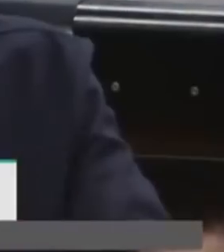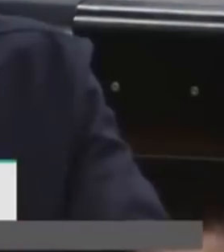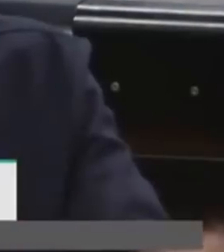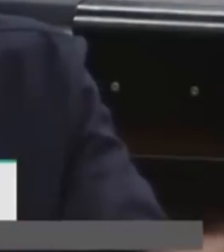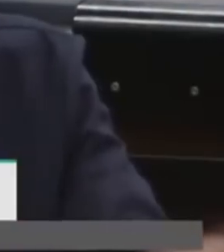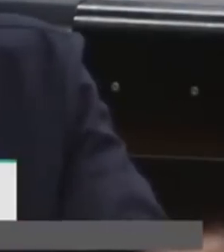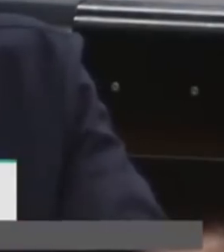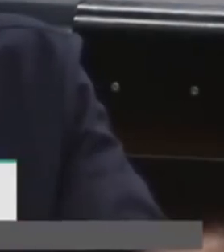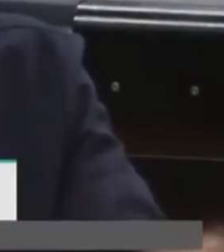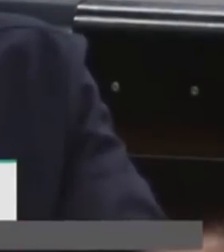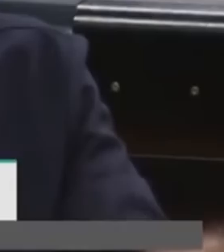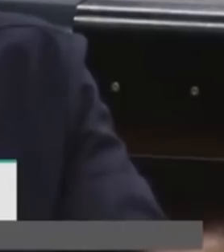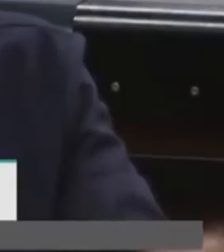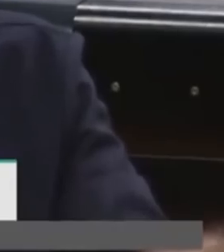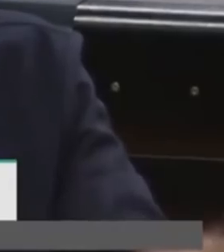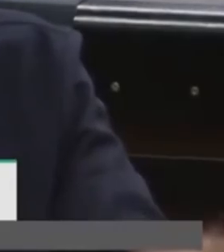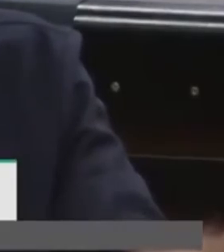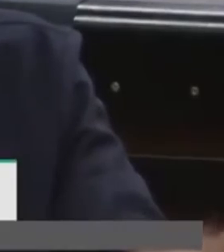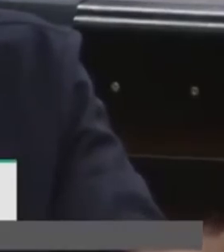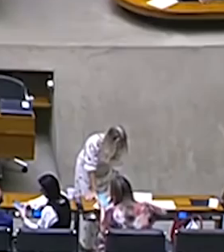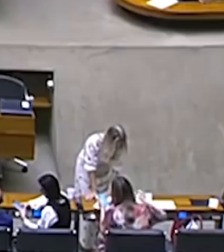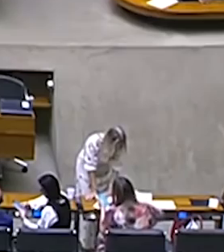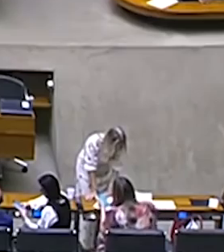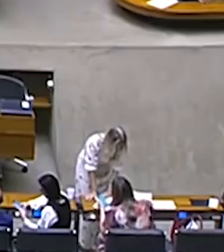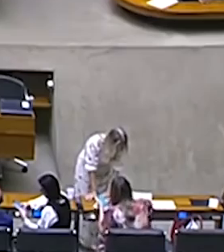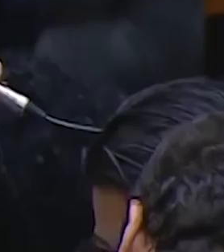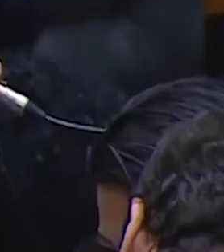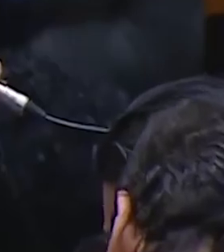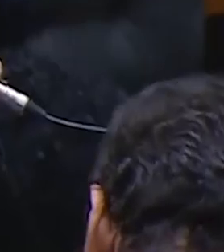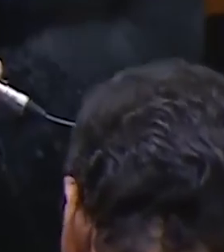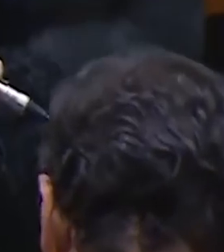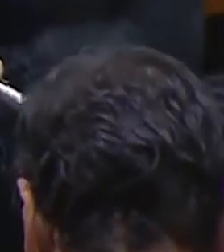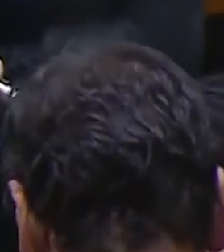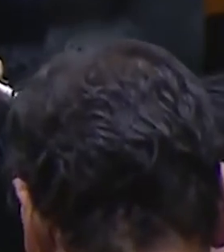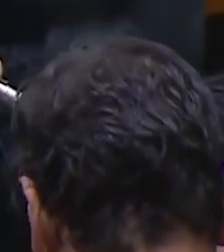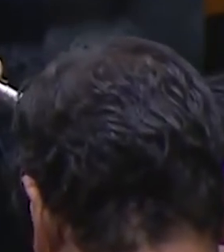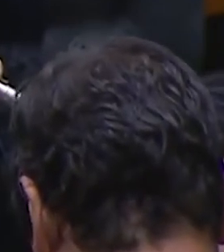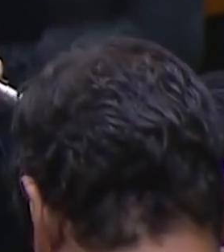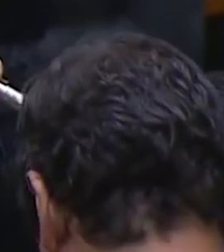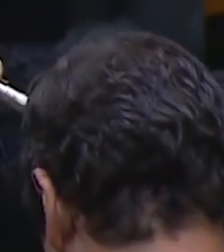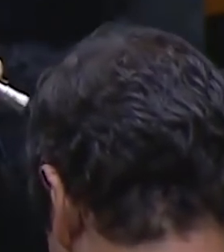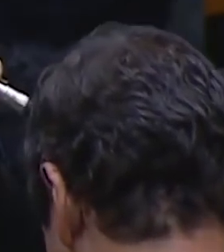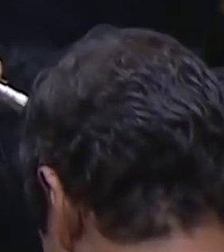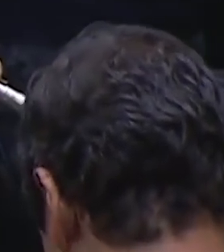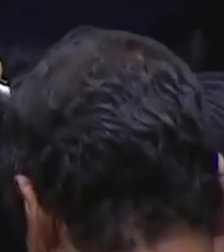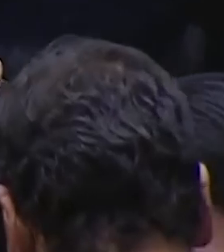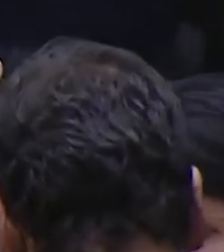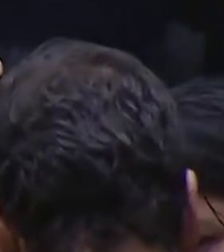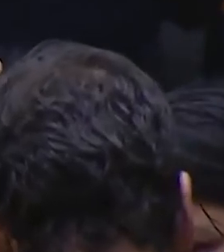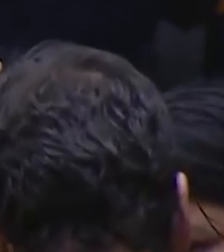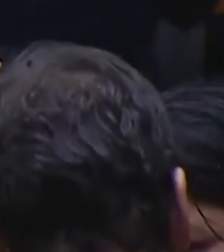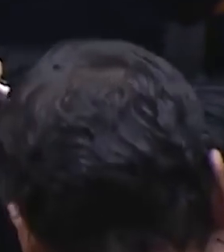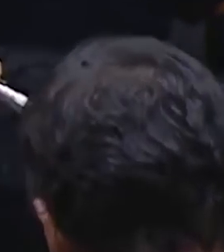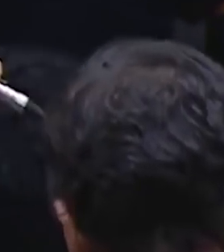Executivo. Tomar uma ação contra o ativismo do Supremo Tribunal Federal. O parlamentar que falou uma asneira dessas para se justificar melhor, ou não leu